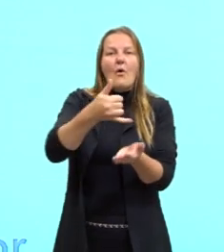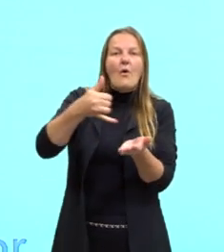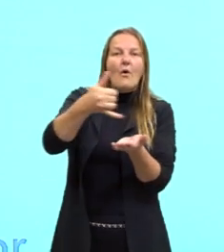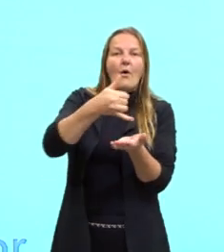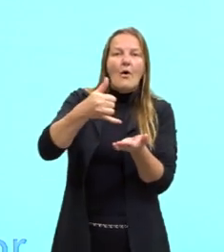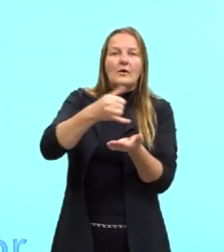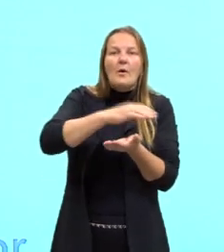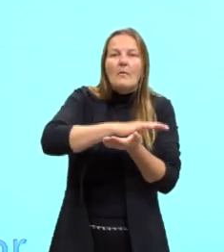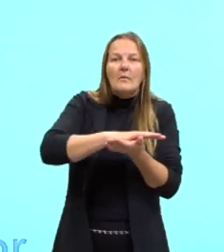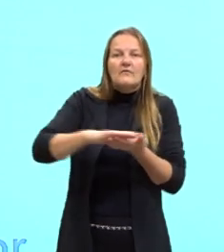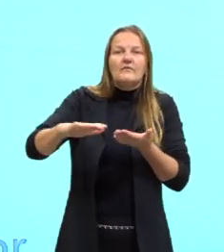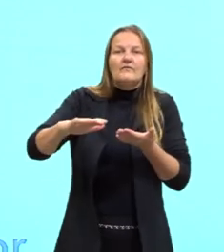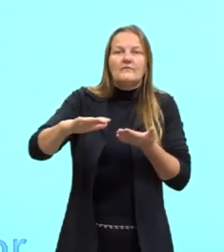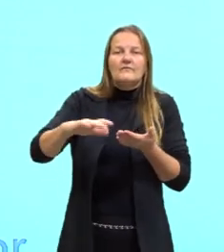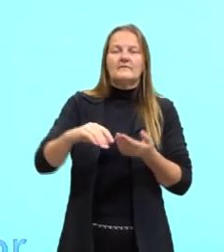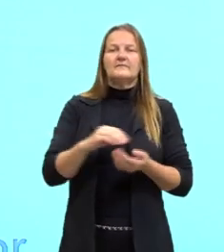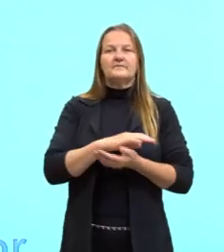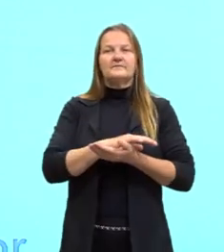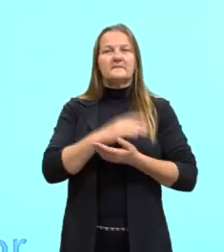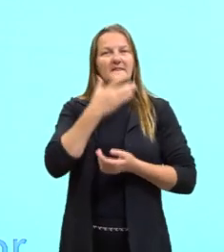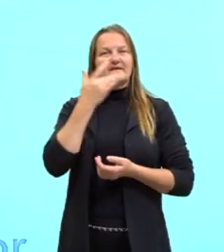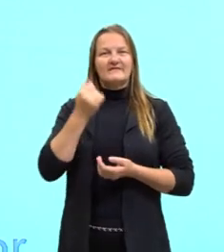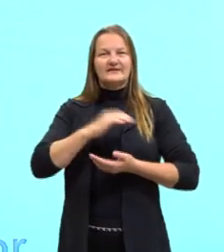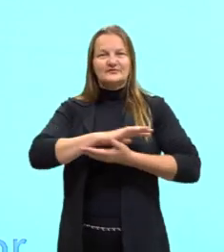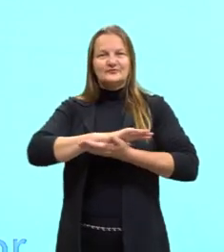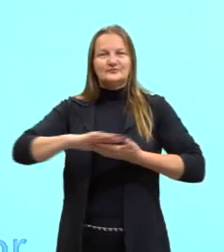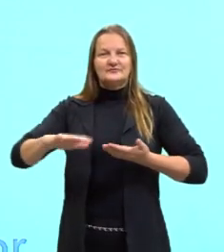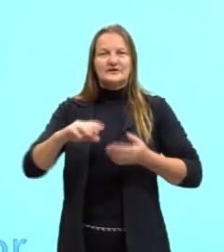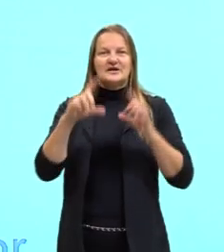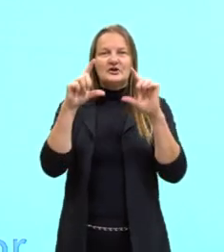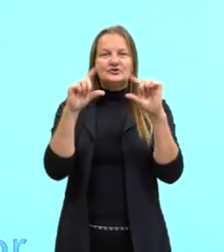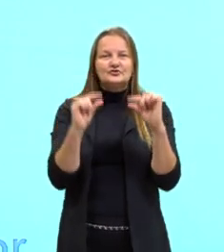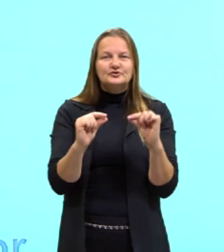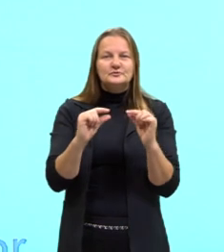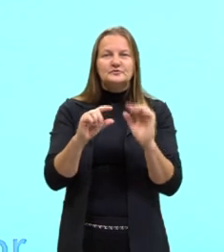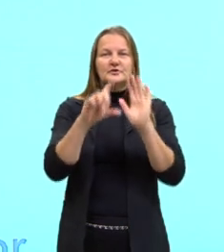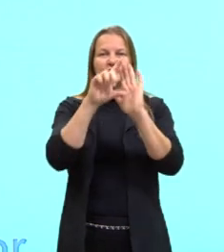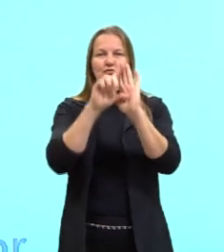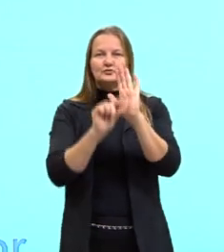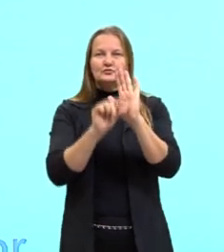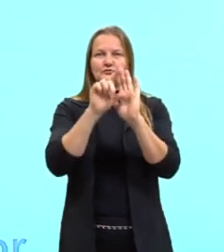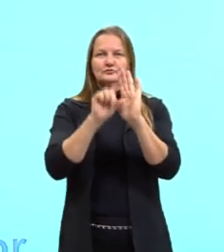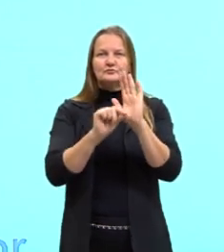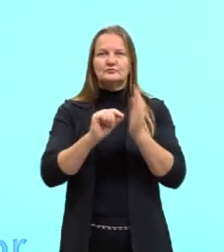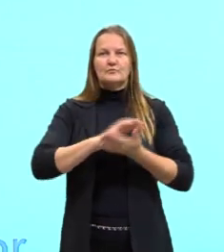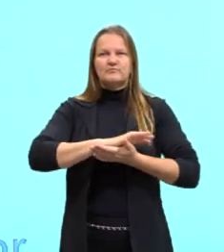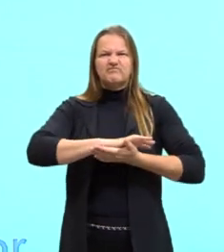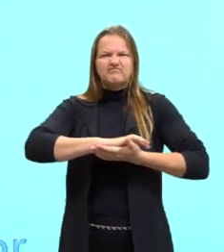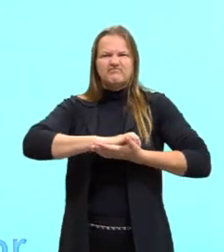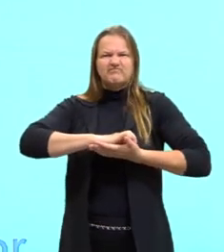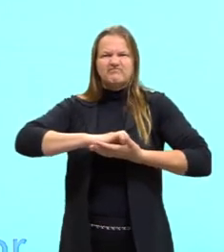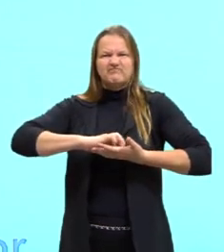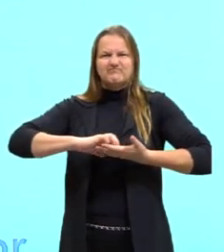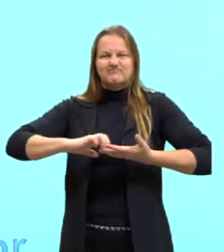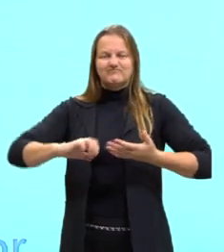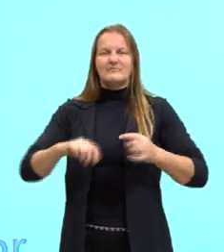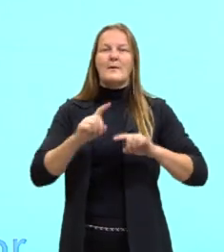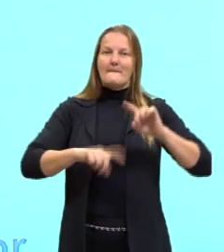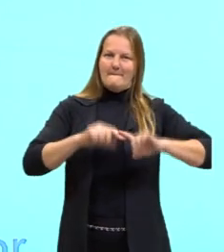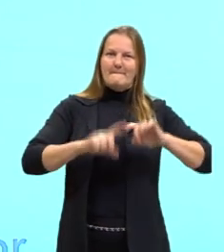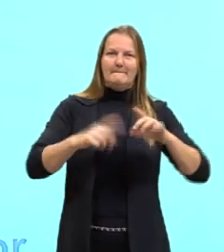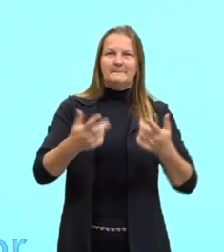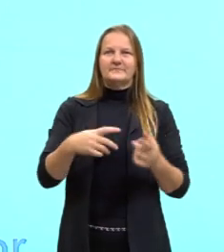óleo algum tipo de material que te ajude né a diminuir e esse atrito aqui existente entre os dois materiais